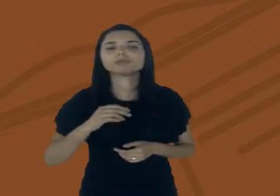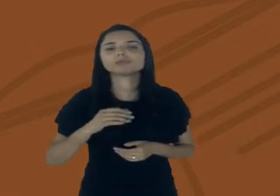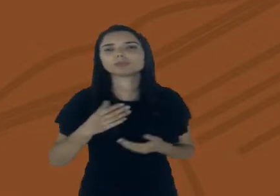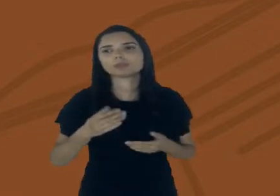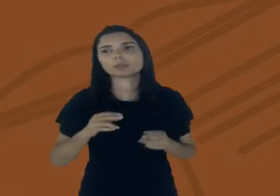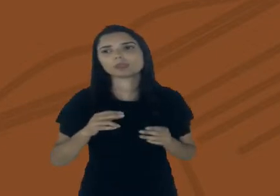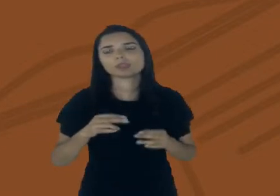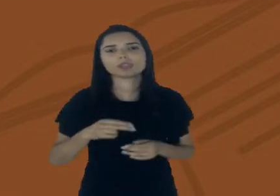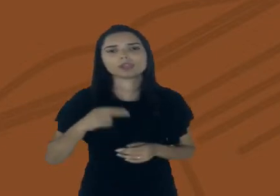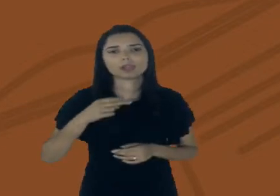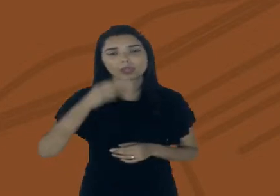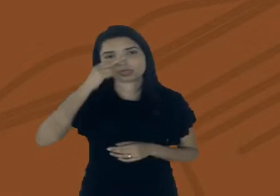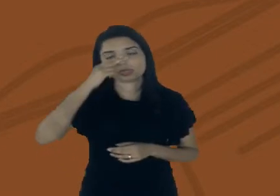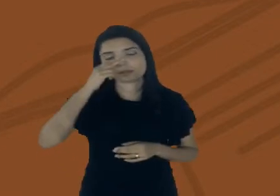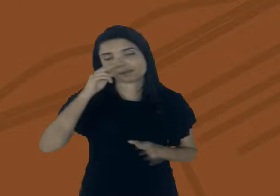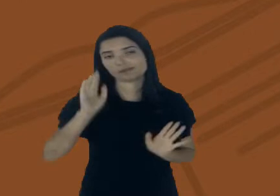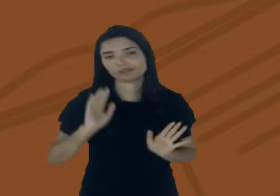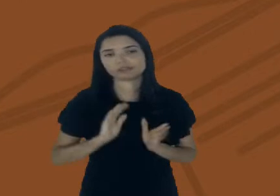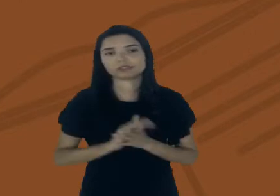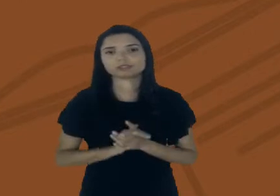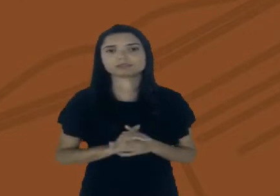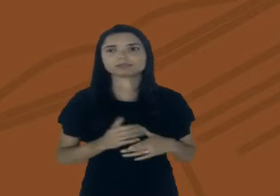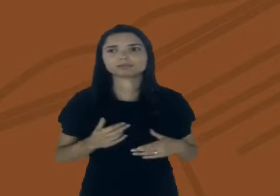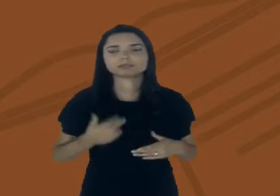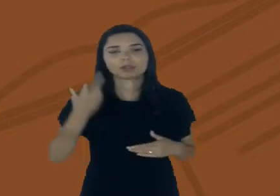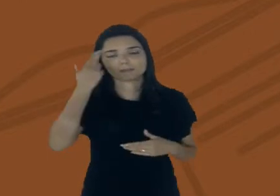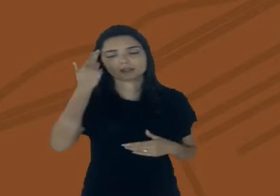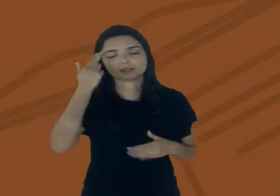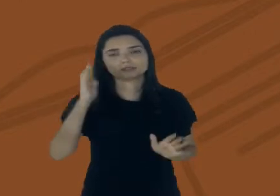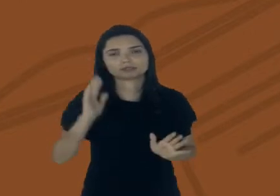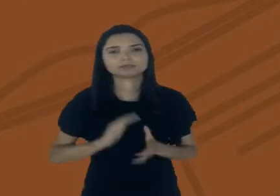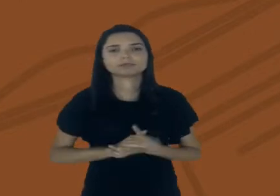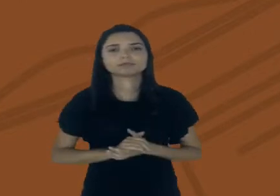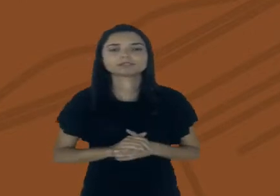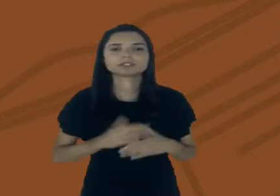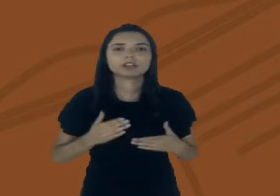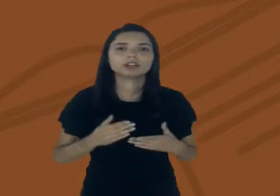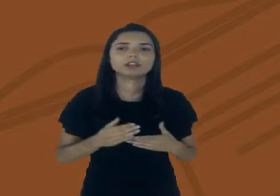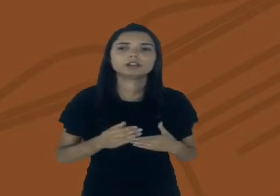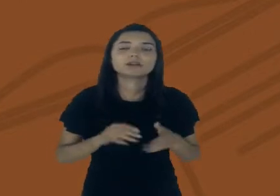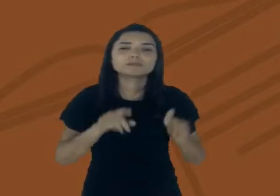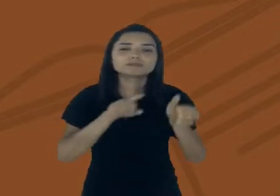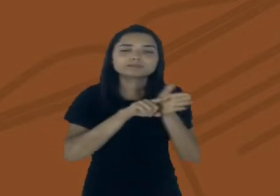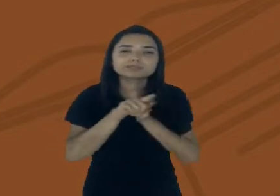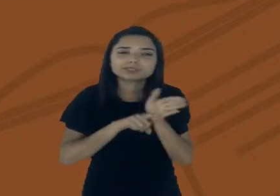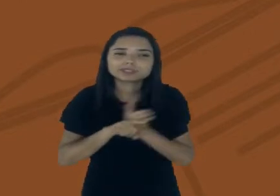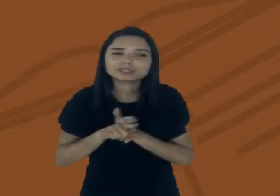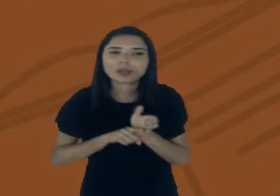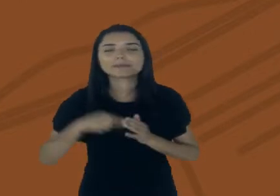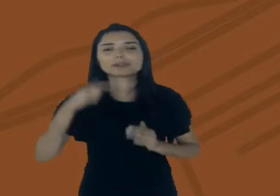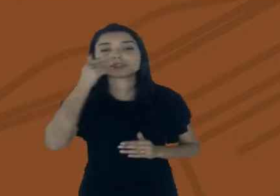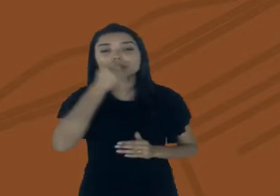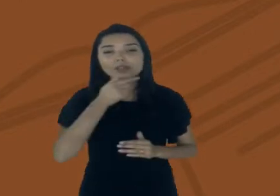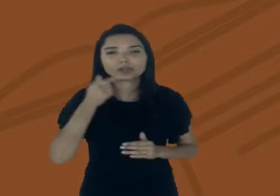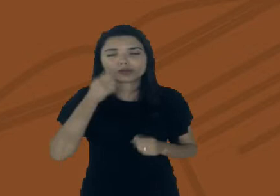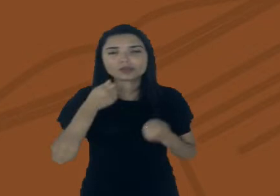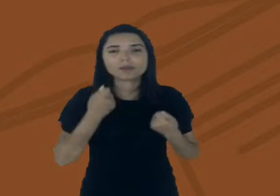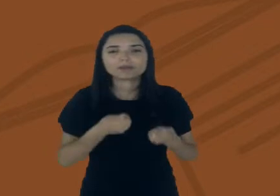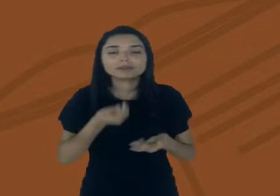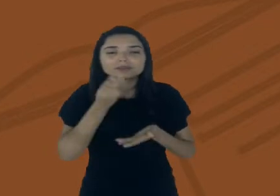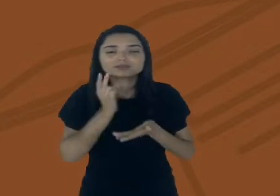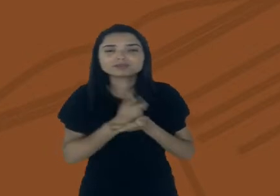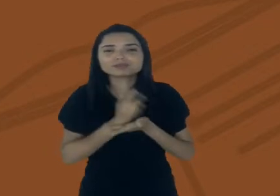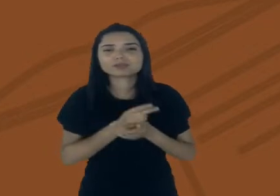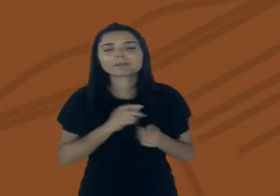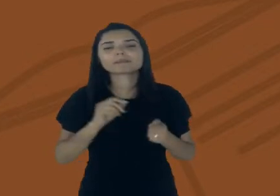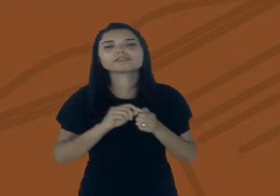comum, os exames para aferir os níveis de glicose são essenciais para a rotina de pré-natal e é recomendado pelas